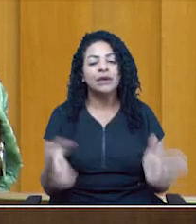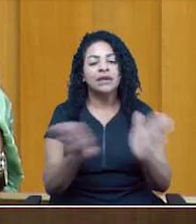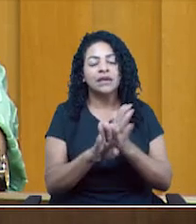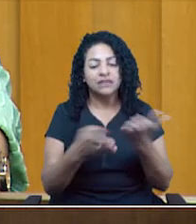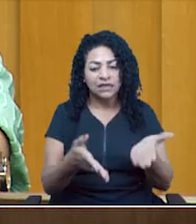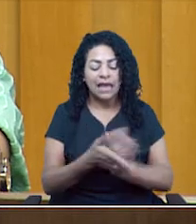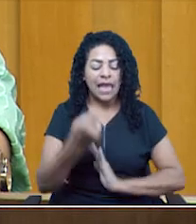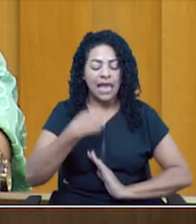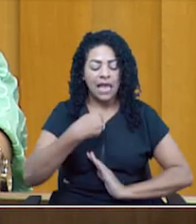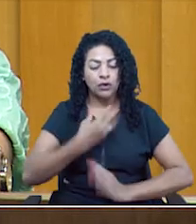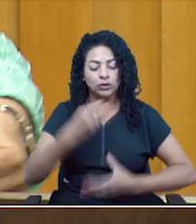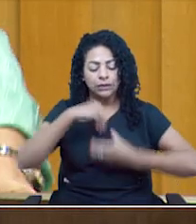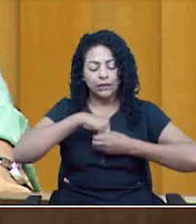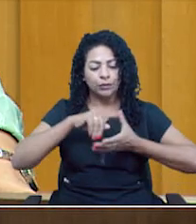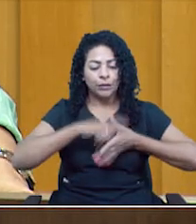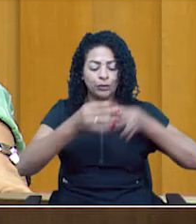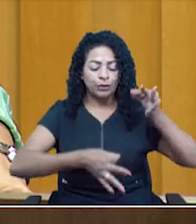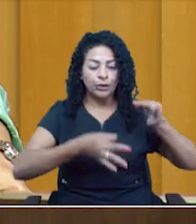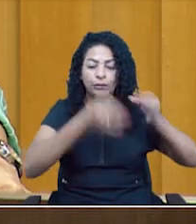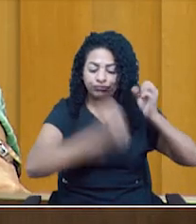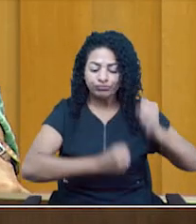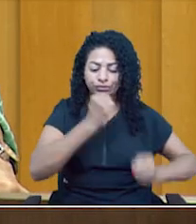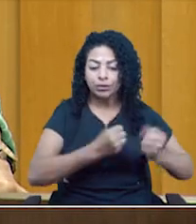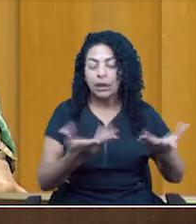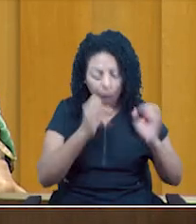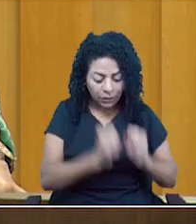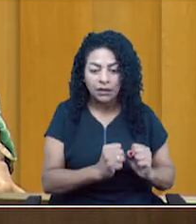Judiciário, não conseguir encontrar, imagine o cidadão comum.